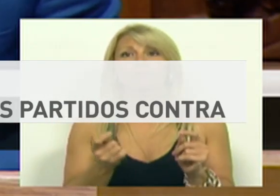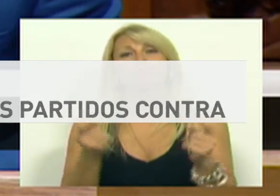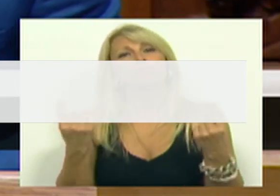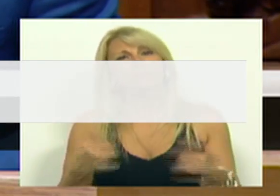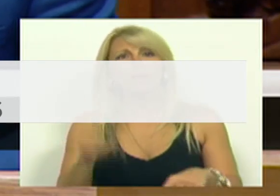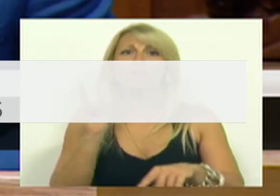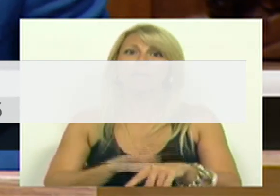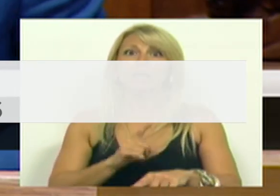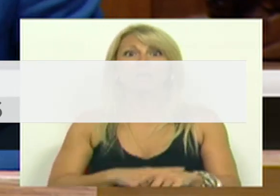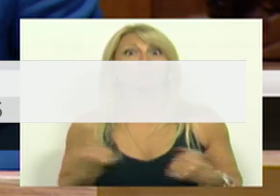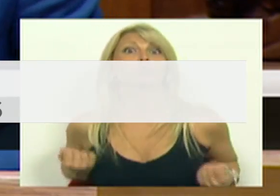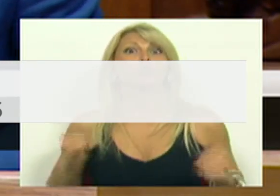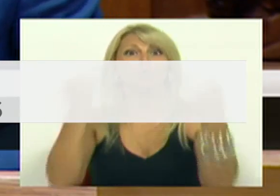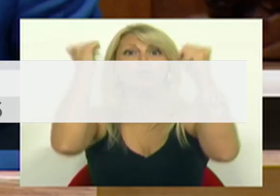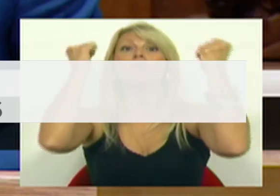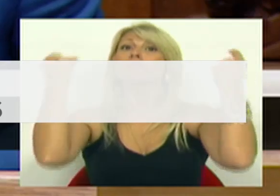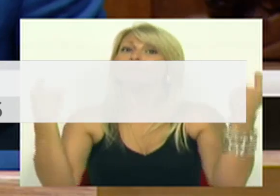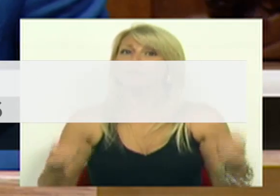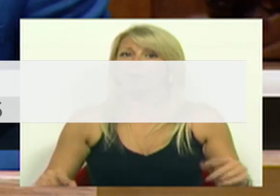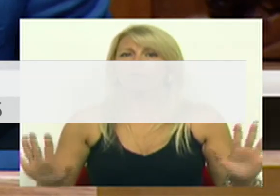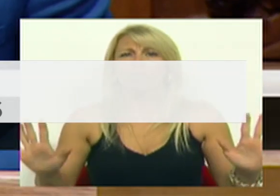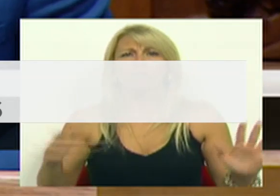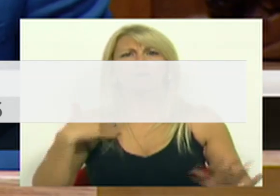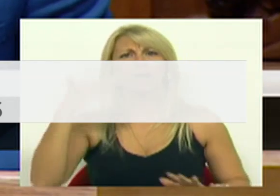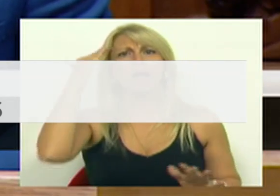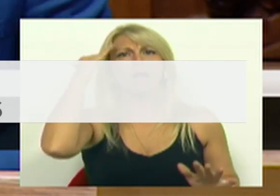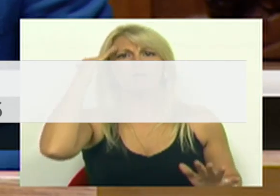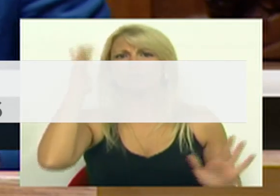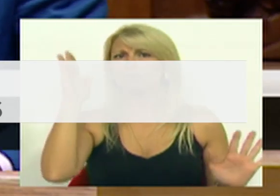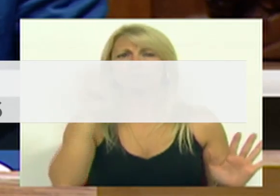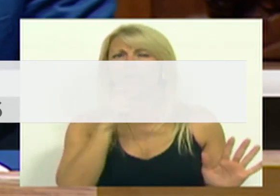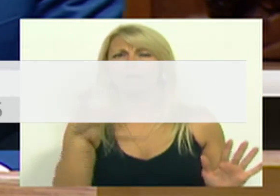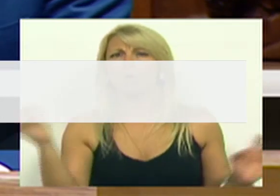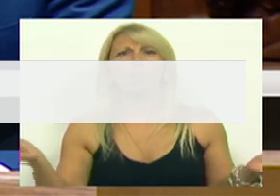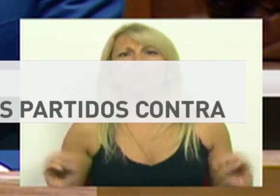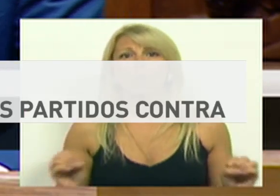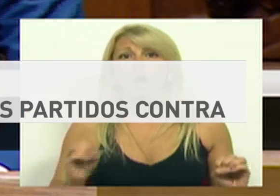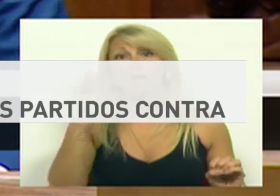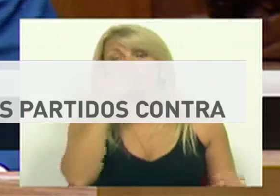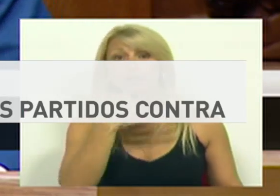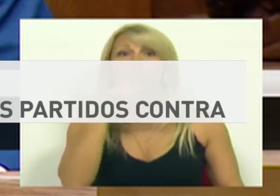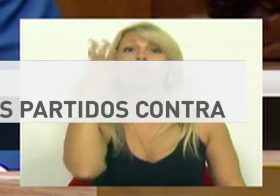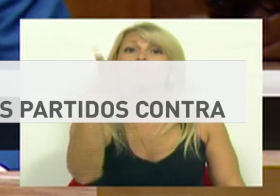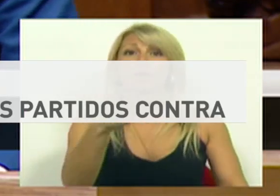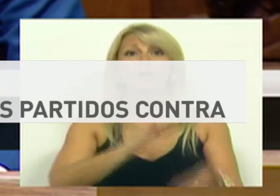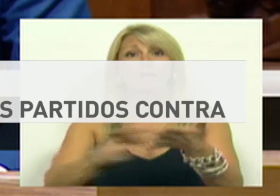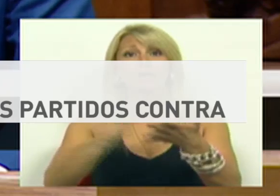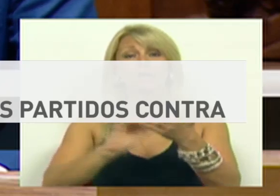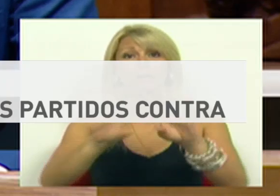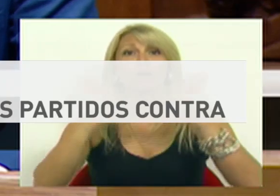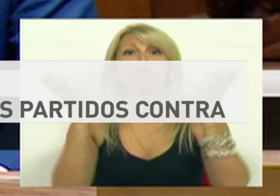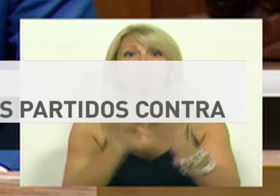seus momentos de tensão mas Suponho não errar se disser que o secretário Geral do